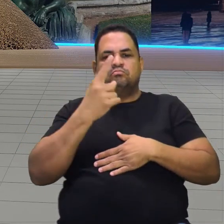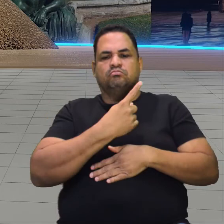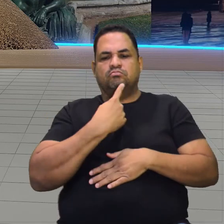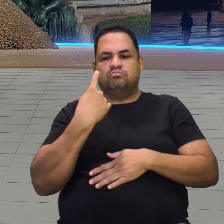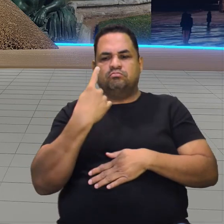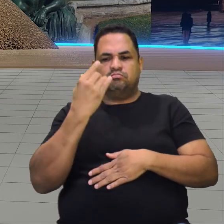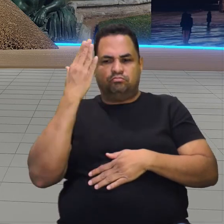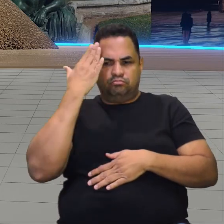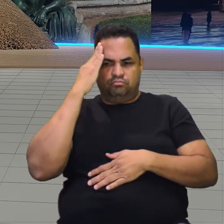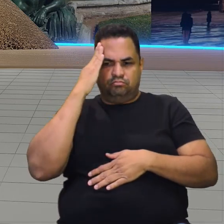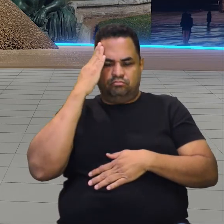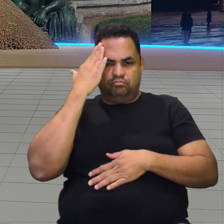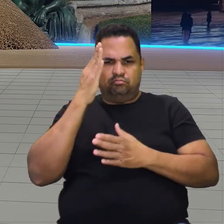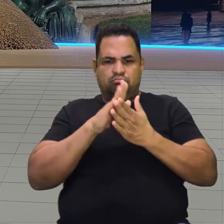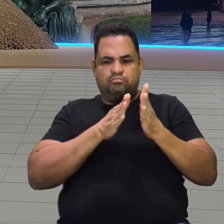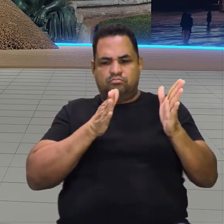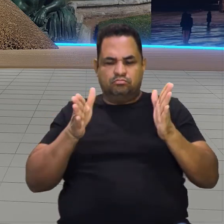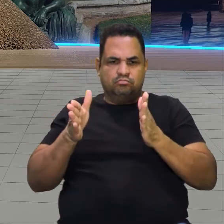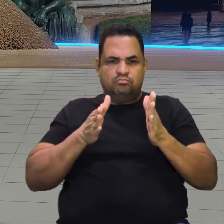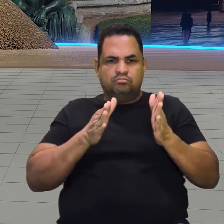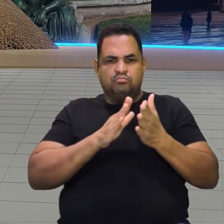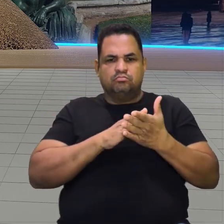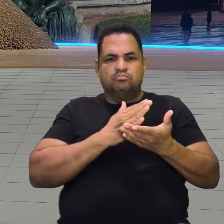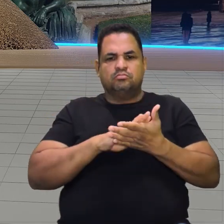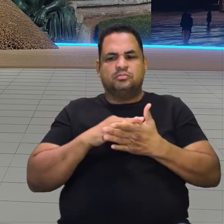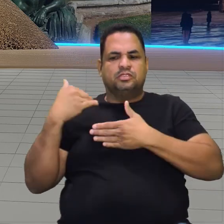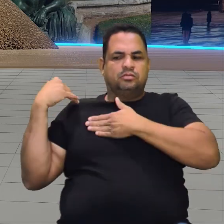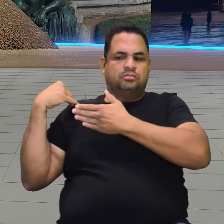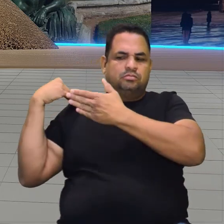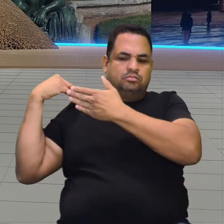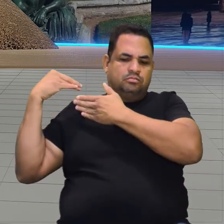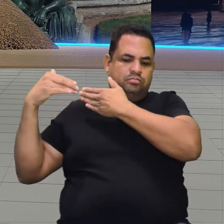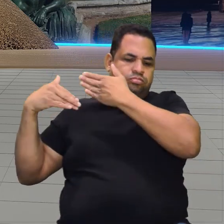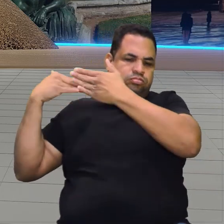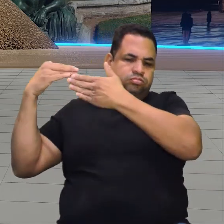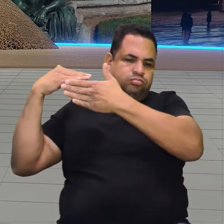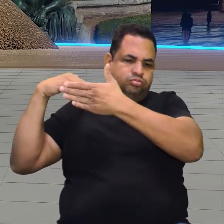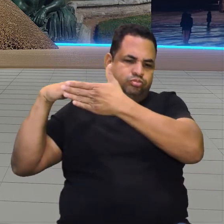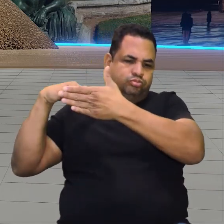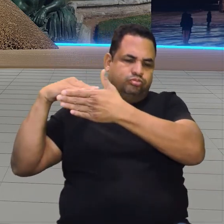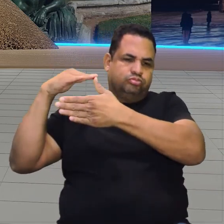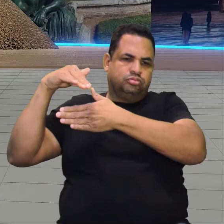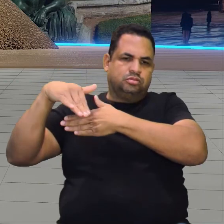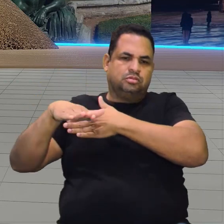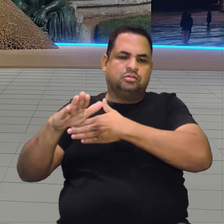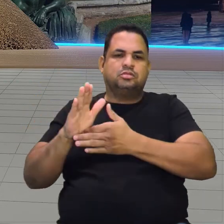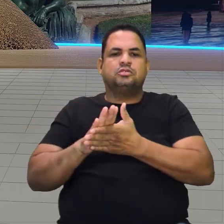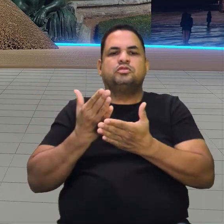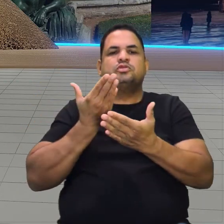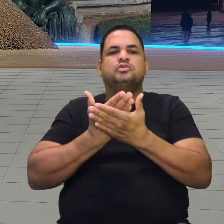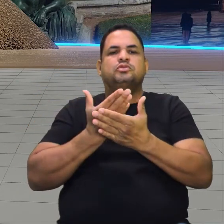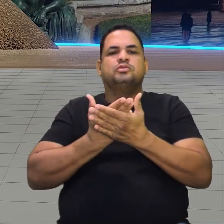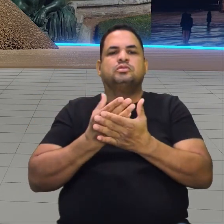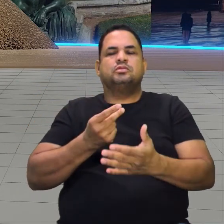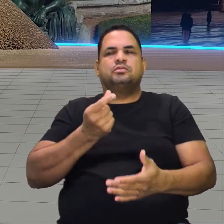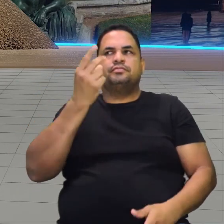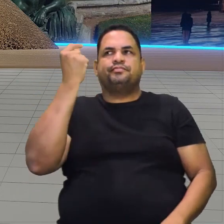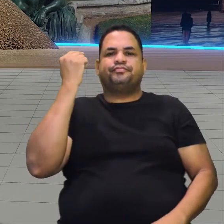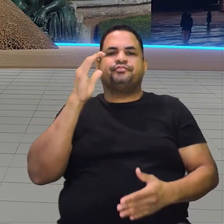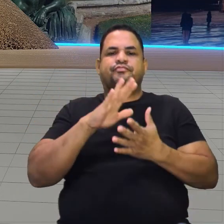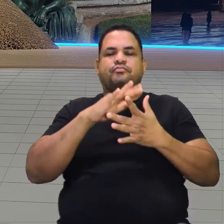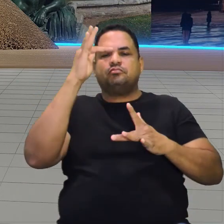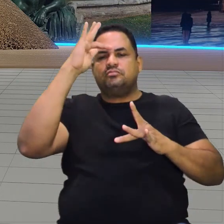entendermos esse período que nós saímos da pré-história e passamos a estudar a antiguidade. Essa antiguidade